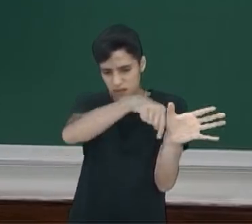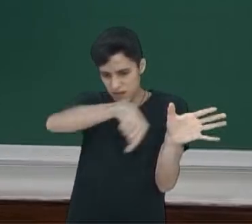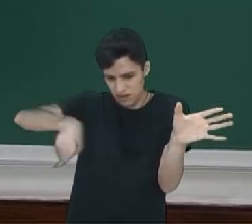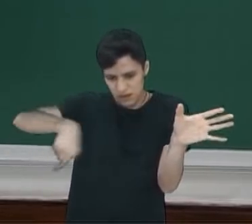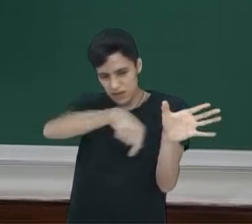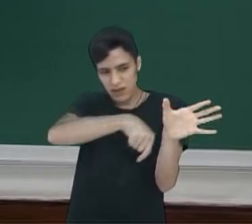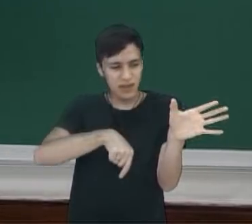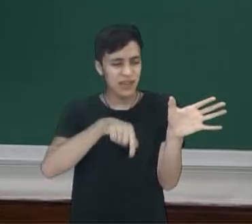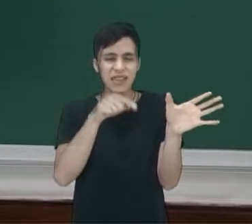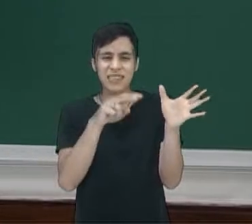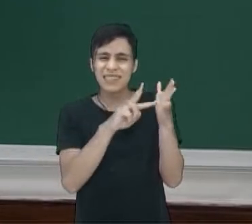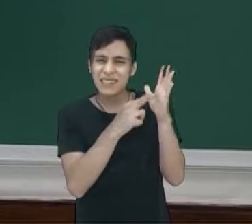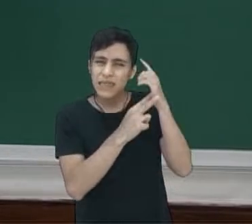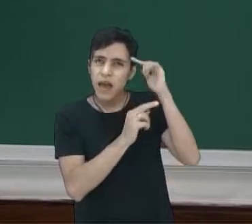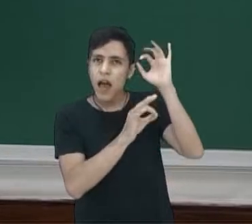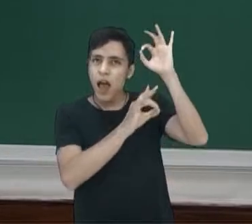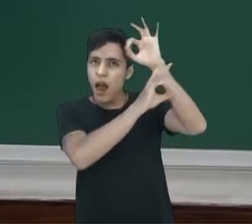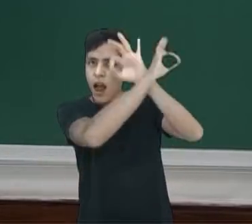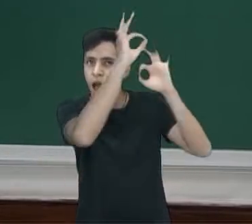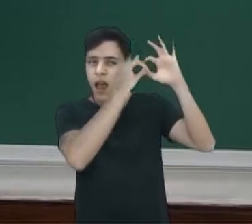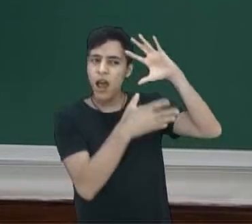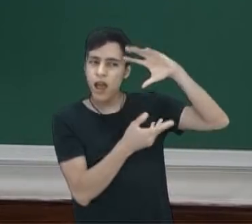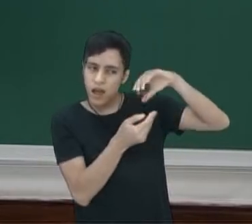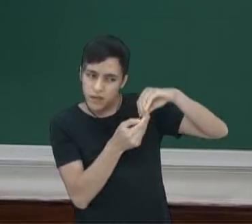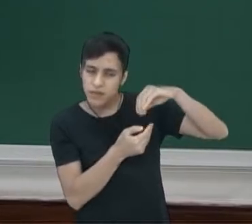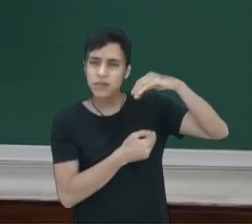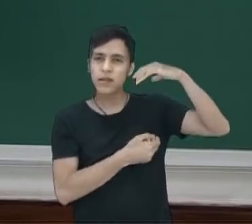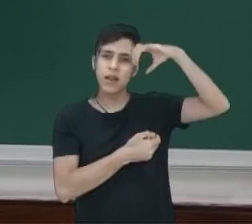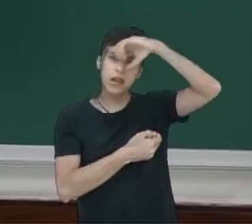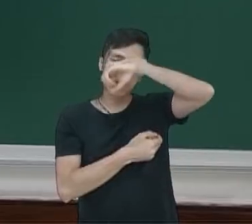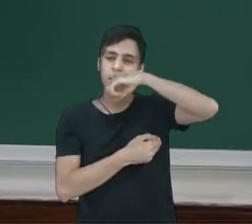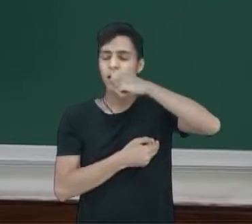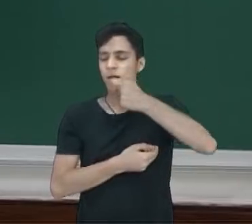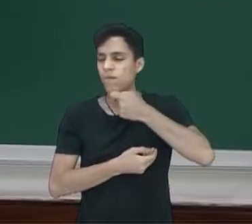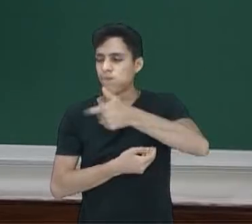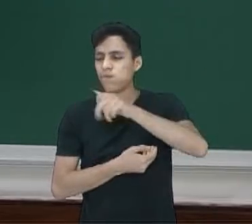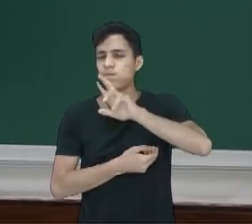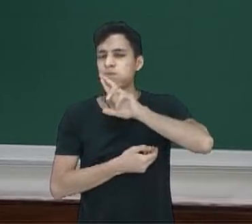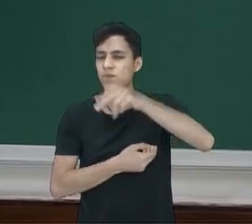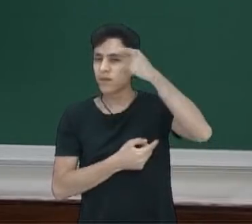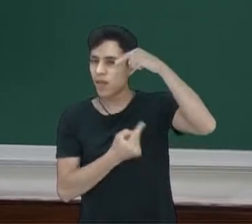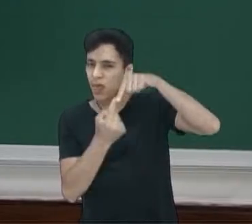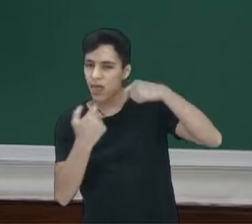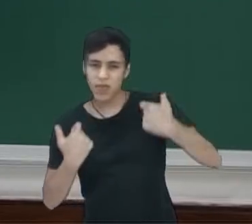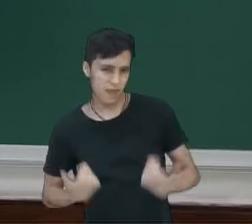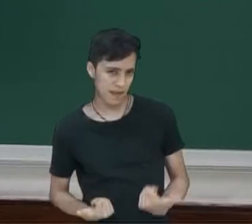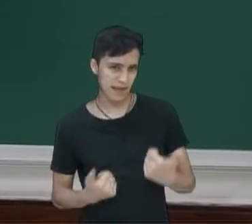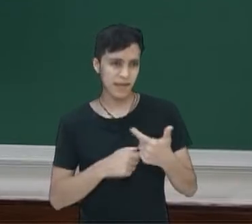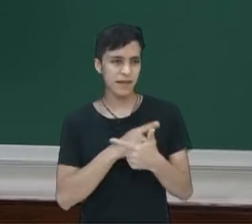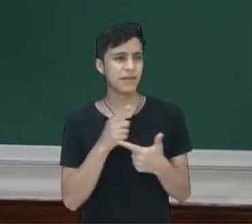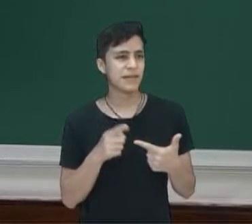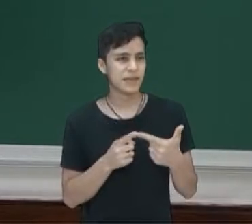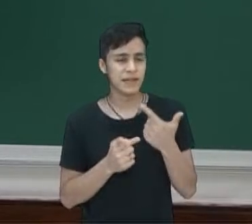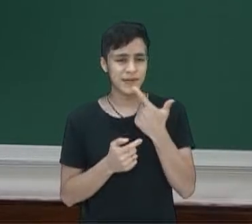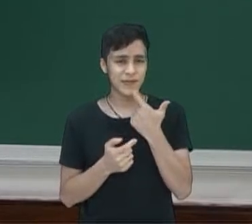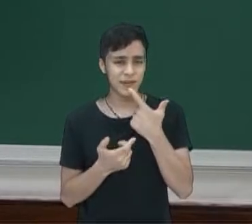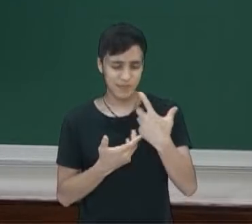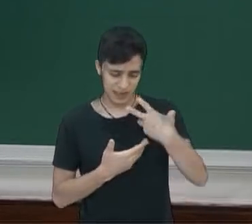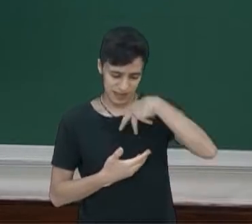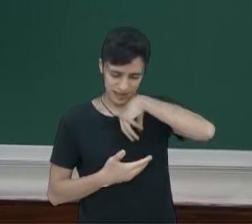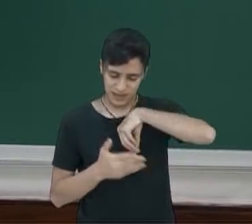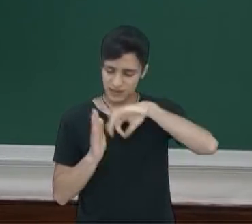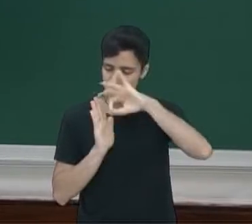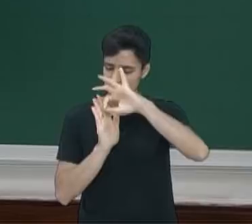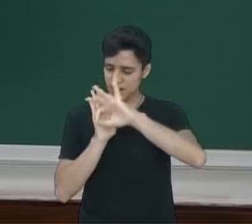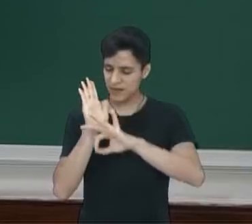gente compreender as informações, criar respostas para elas. Temos aqui os glóbulos vermelhos do nosso sangue,